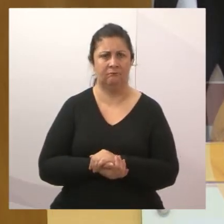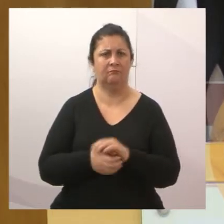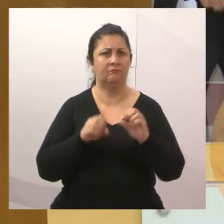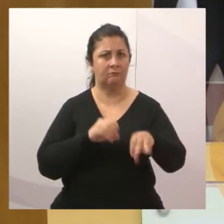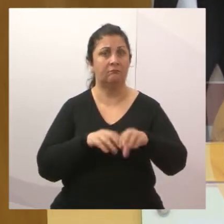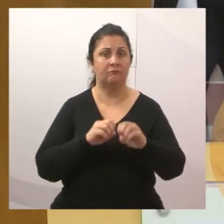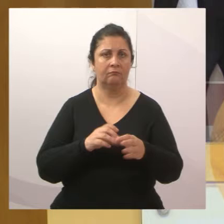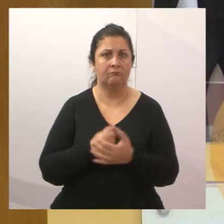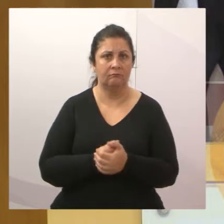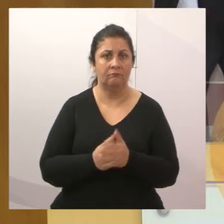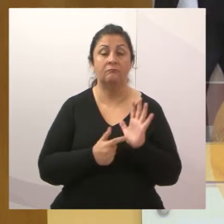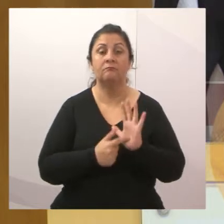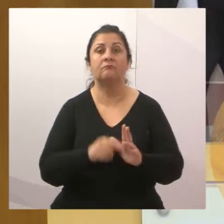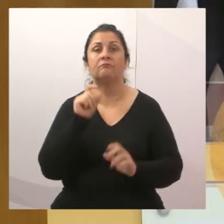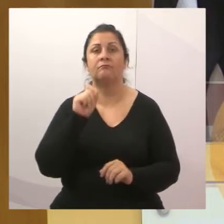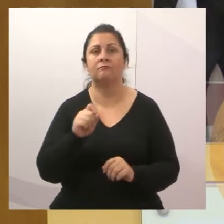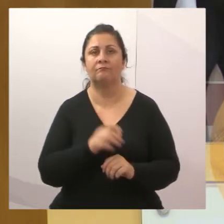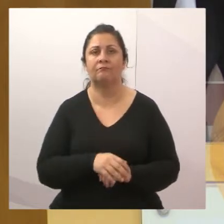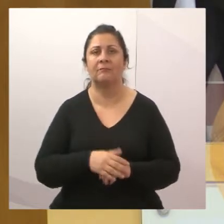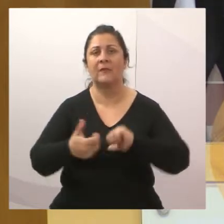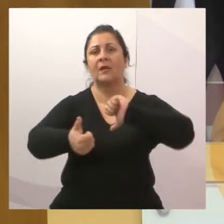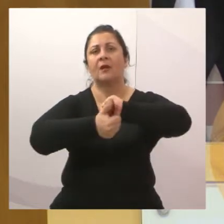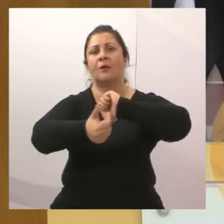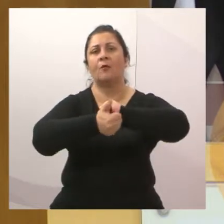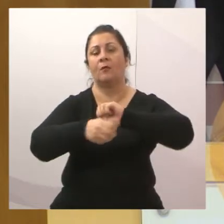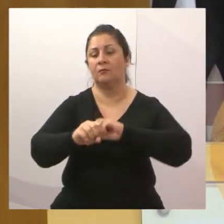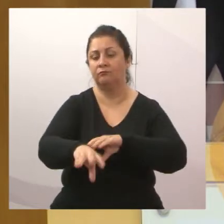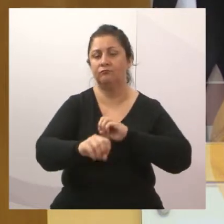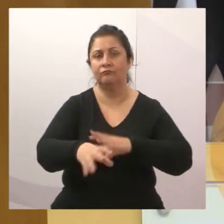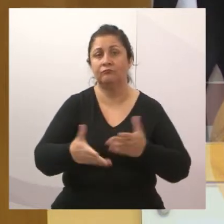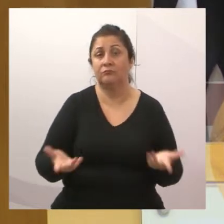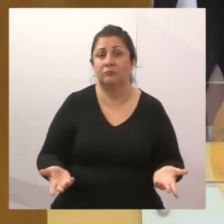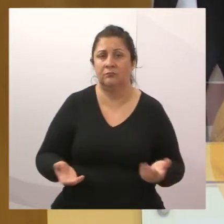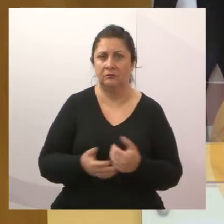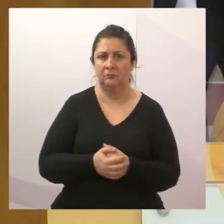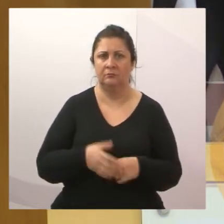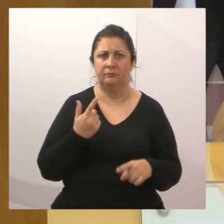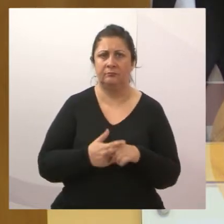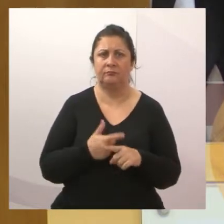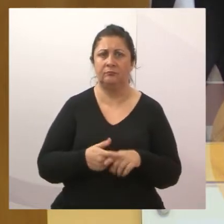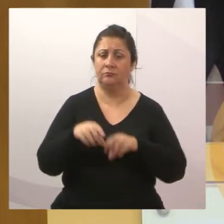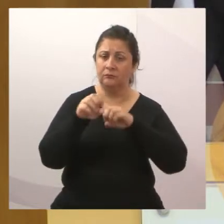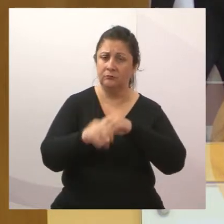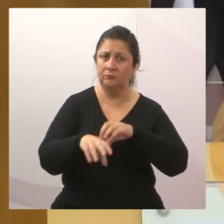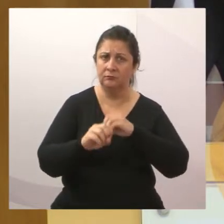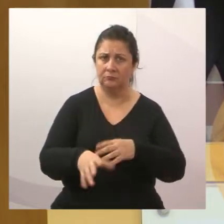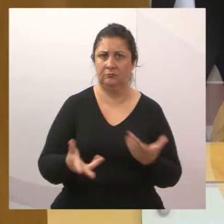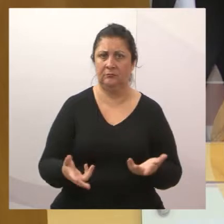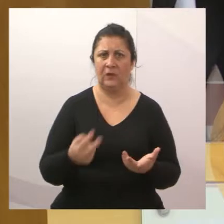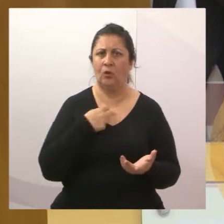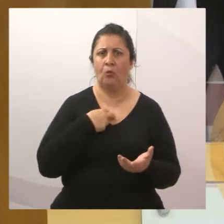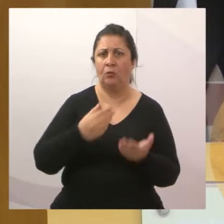Isso reflete diretamente na qualidade de ensino do município, porque educação não pode ter retrocesso.